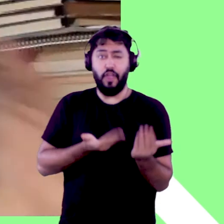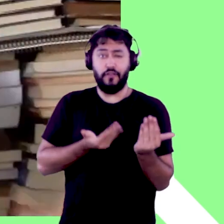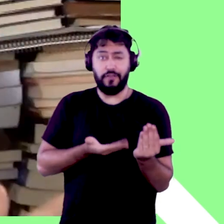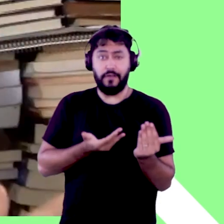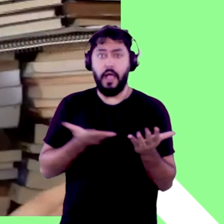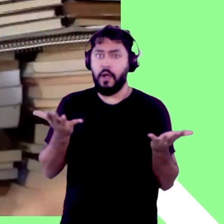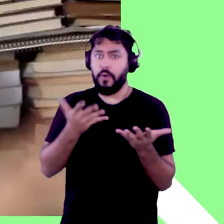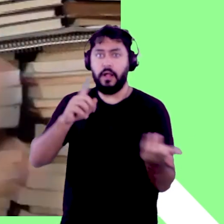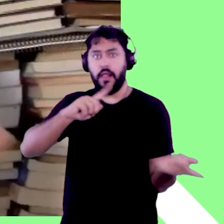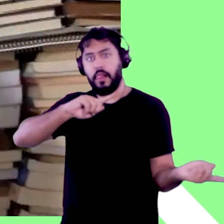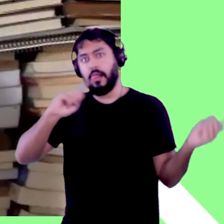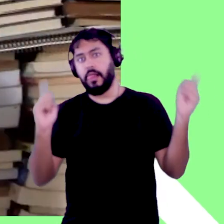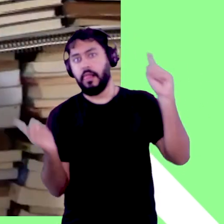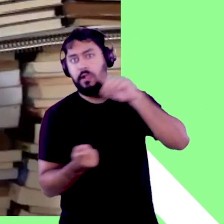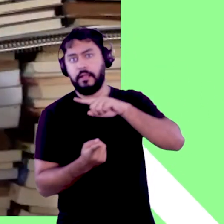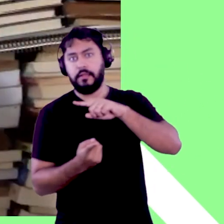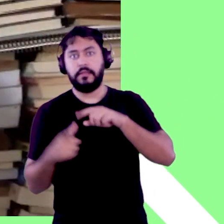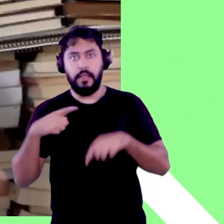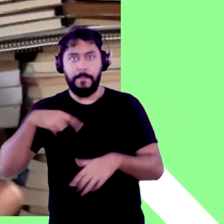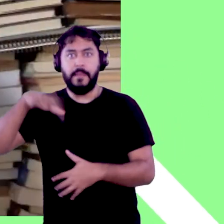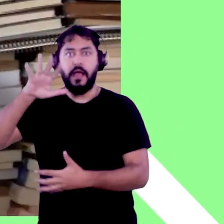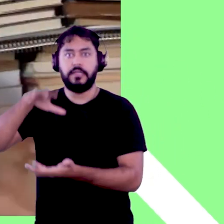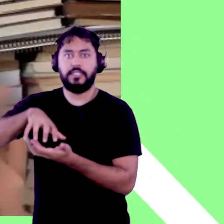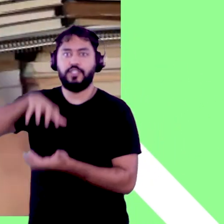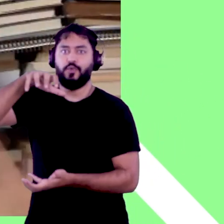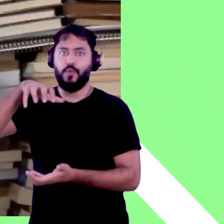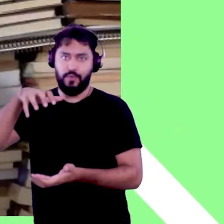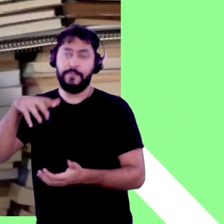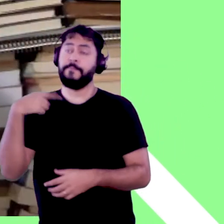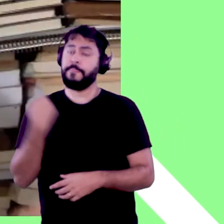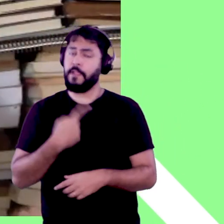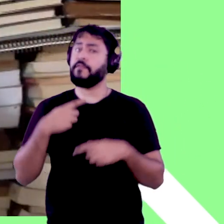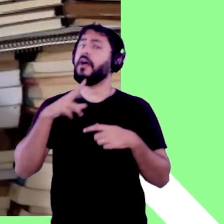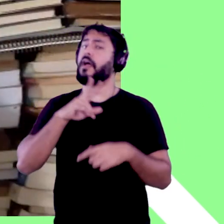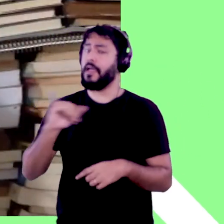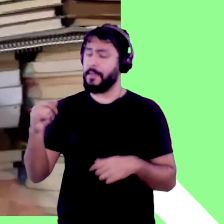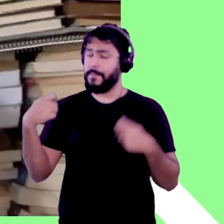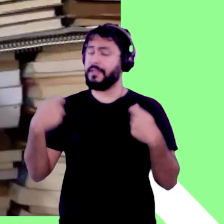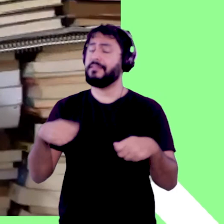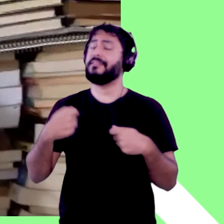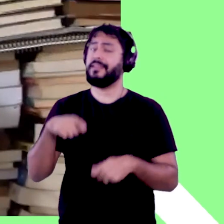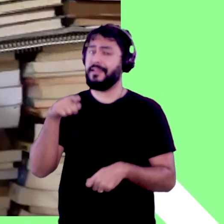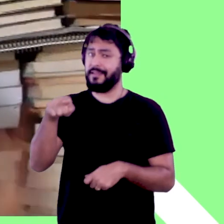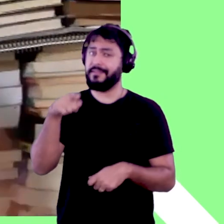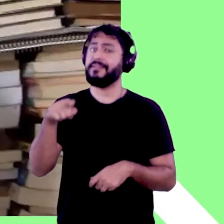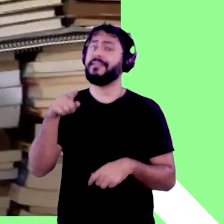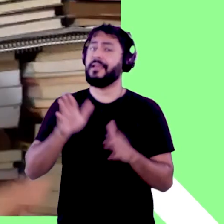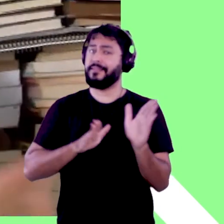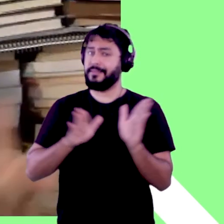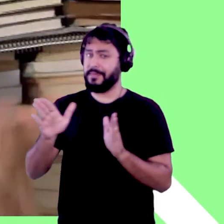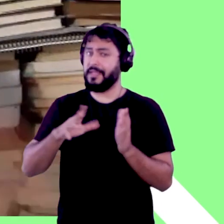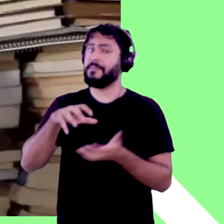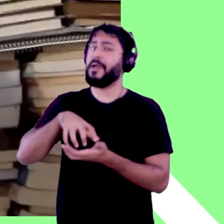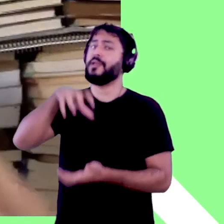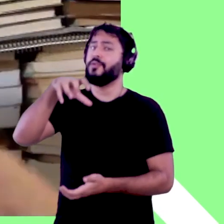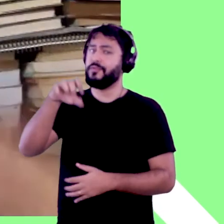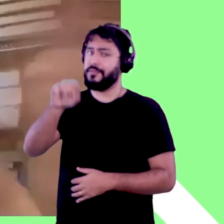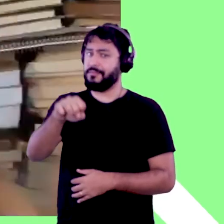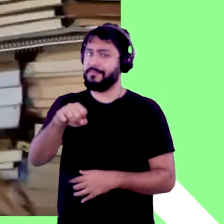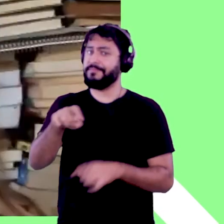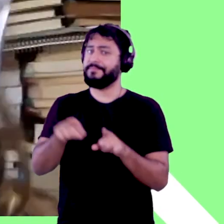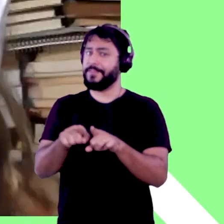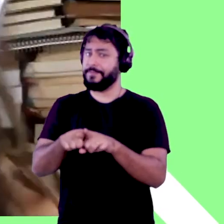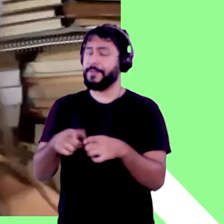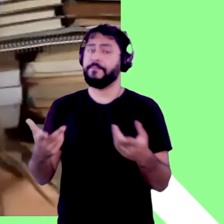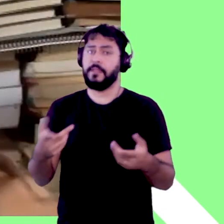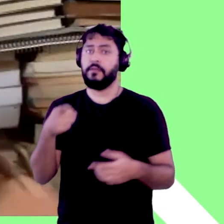nossa pirâmide demográfica, a gente vai precisar desses recursos. Então, é essencial. Assim, a